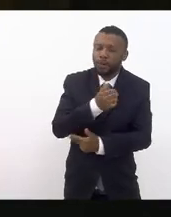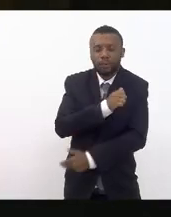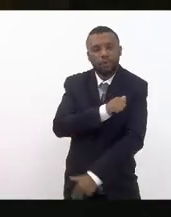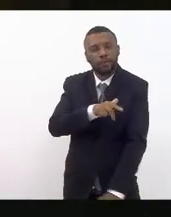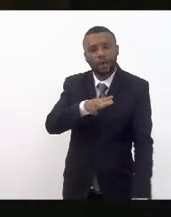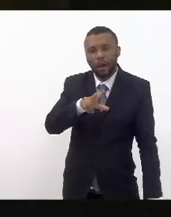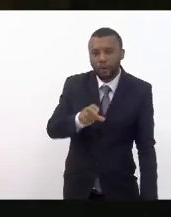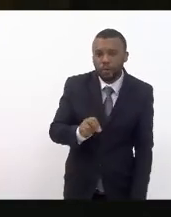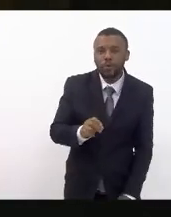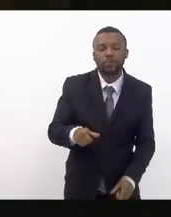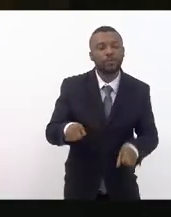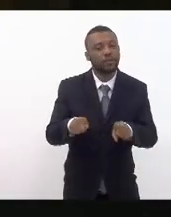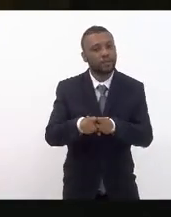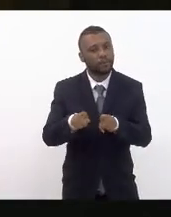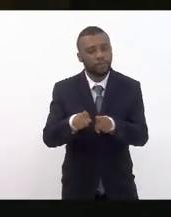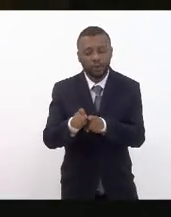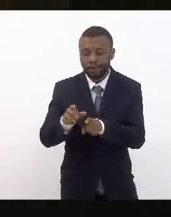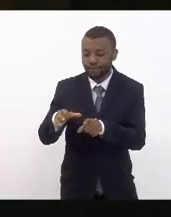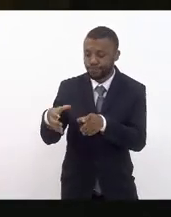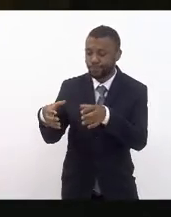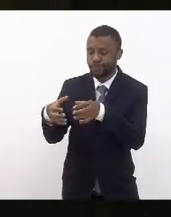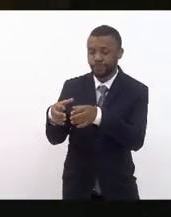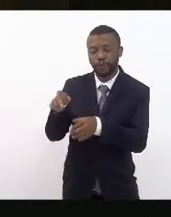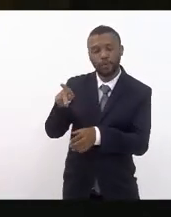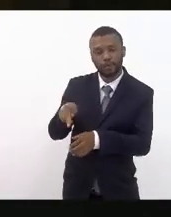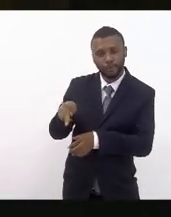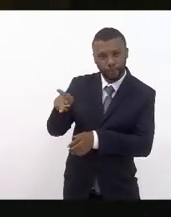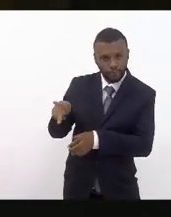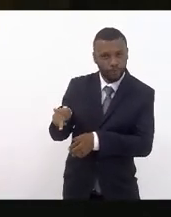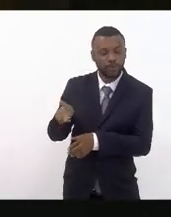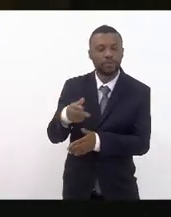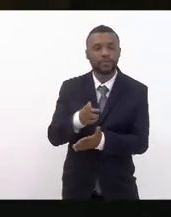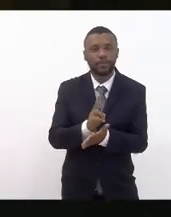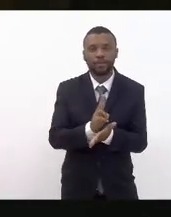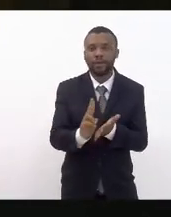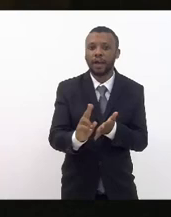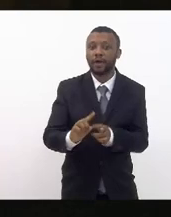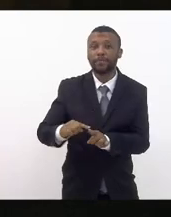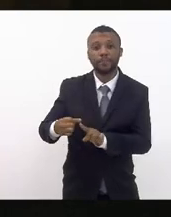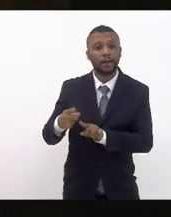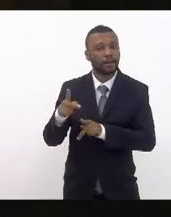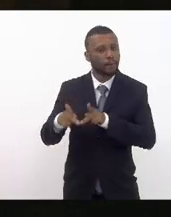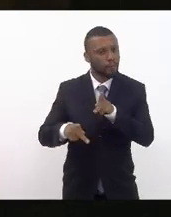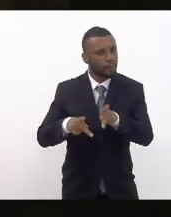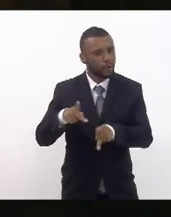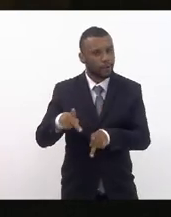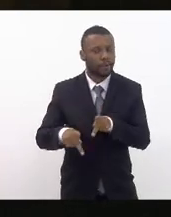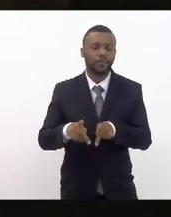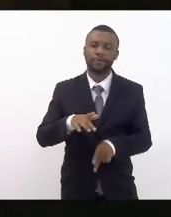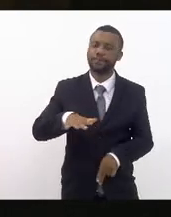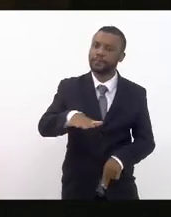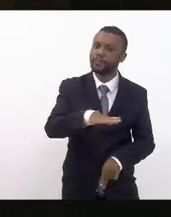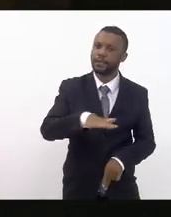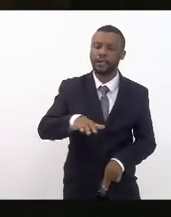corpo docente da universidade e da população da Zona Oeste